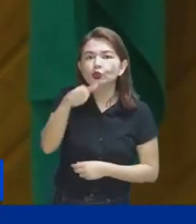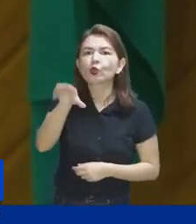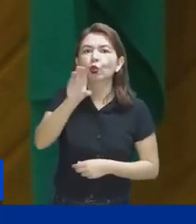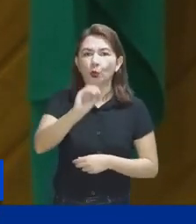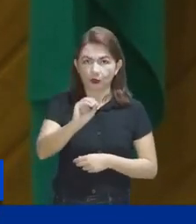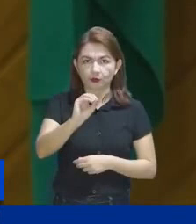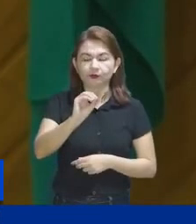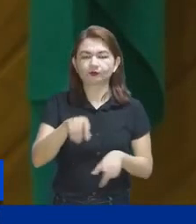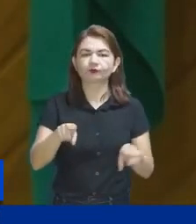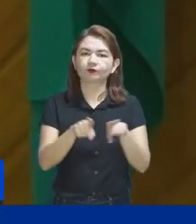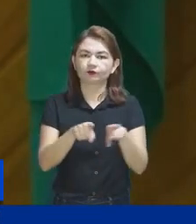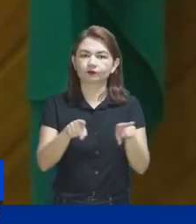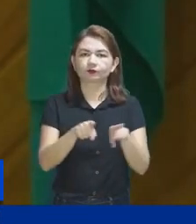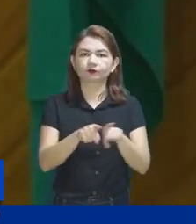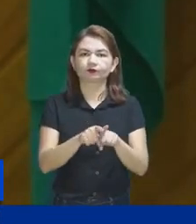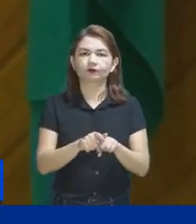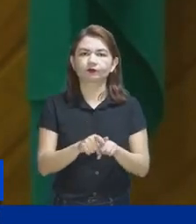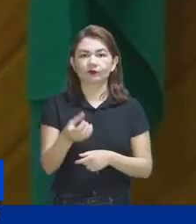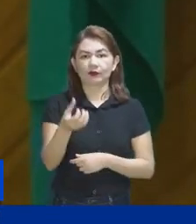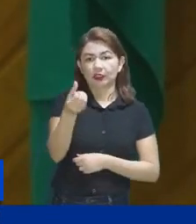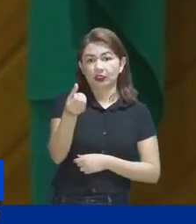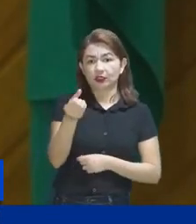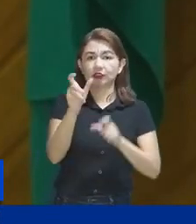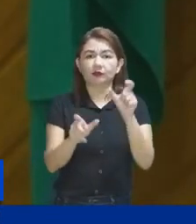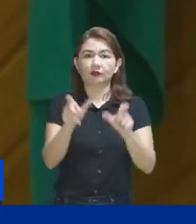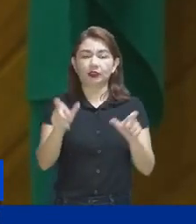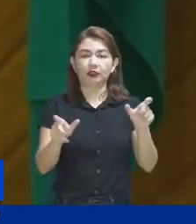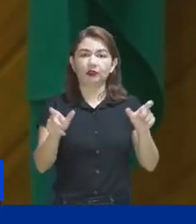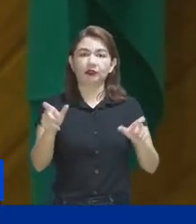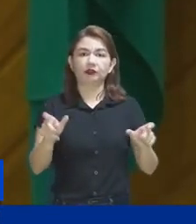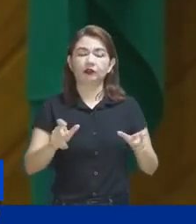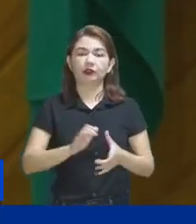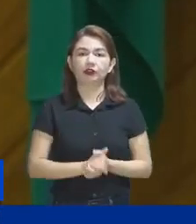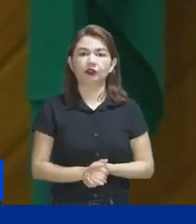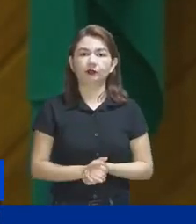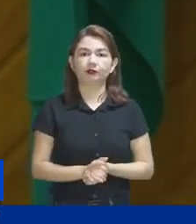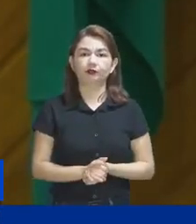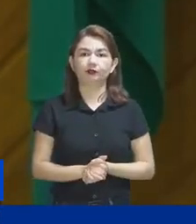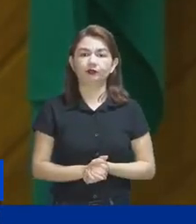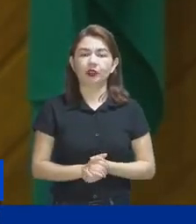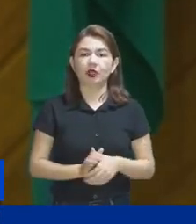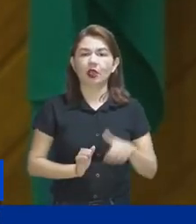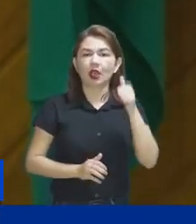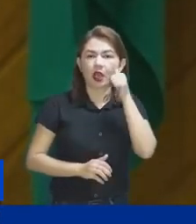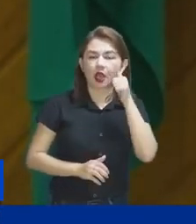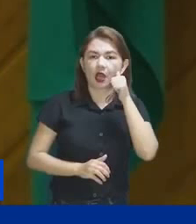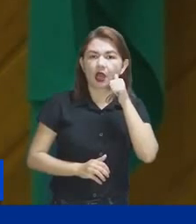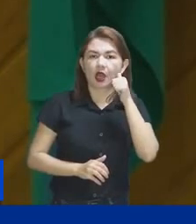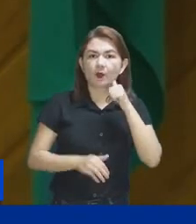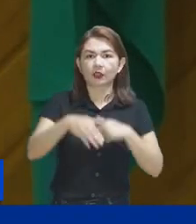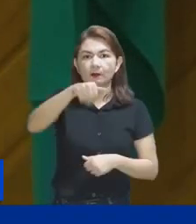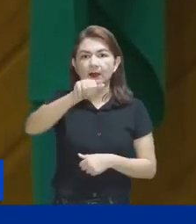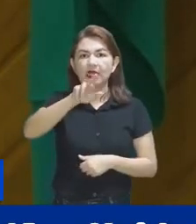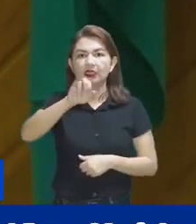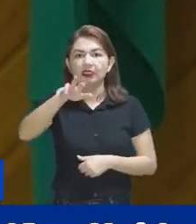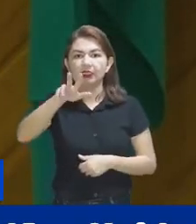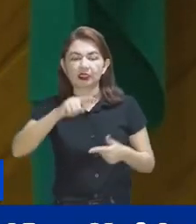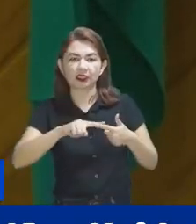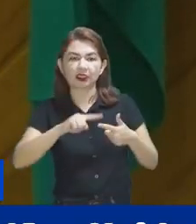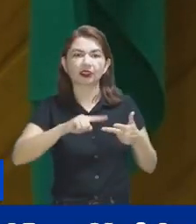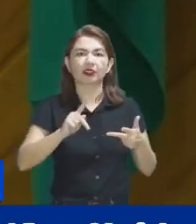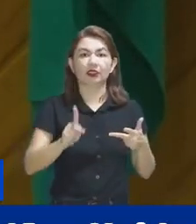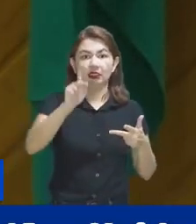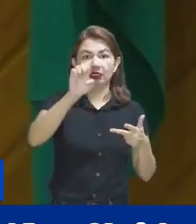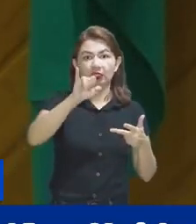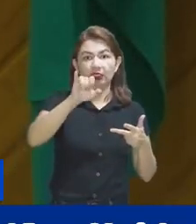além do mais, constavam 6 passageiros, entre eles a senhora Maria Ramos de Souza, a senhora Keila